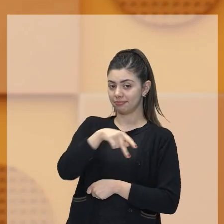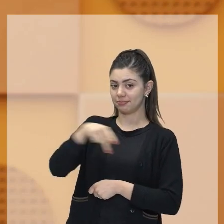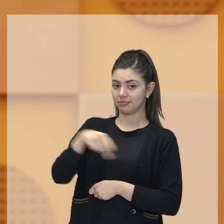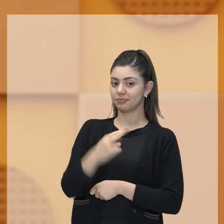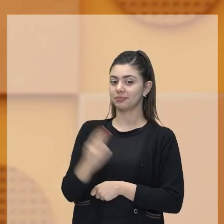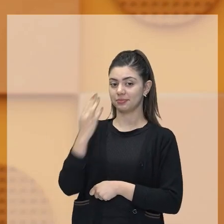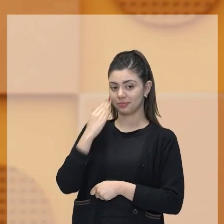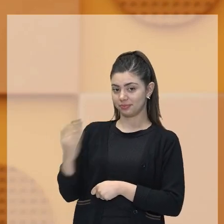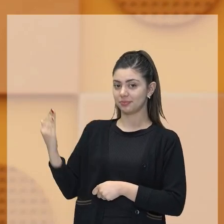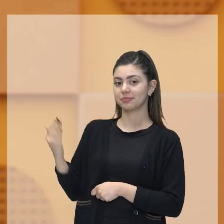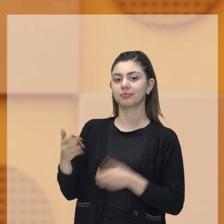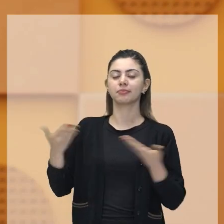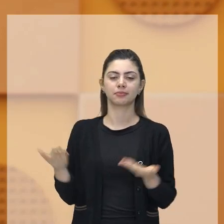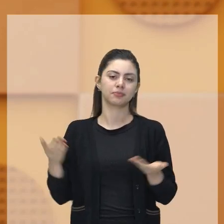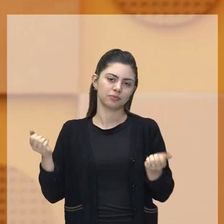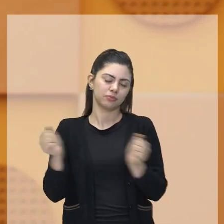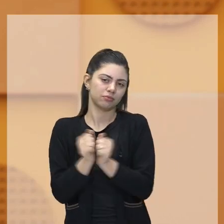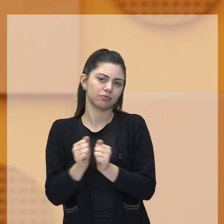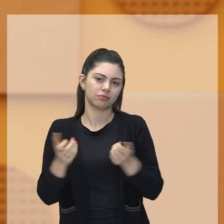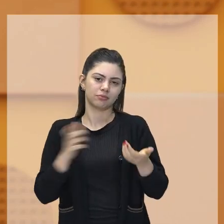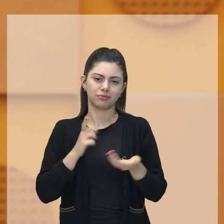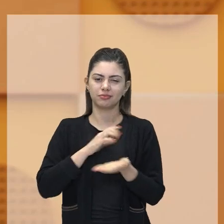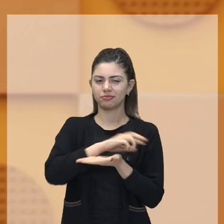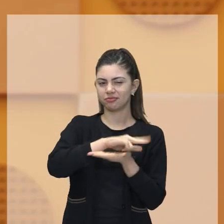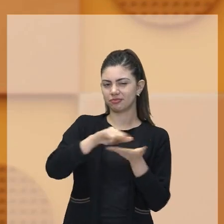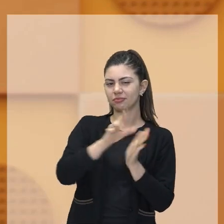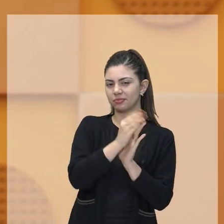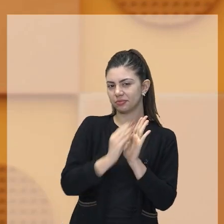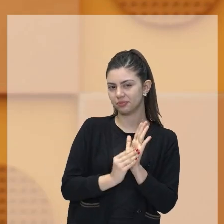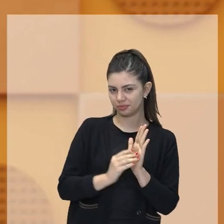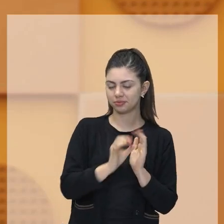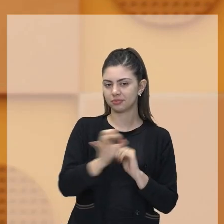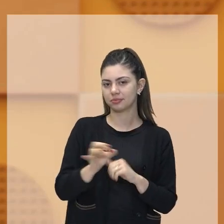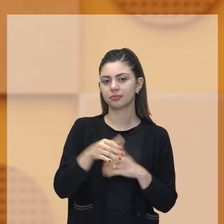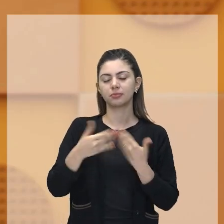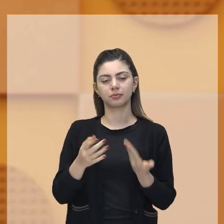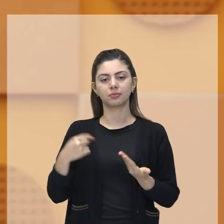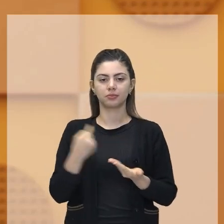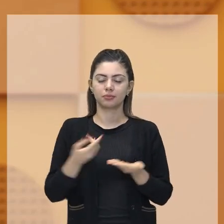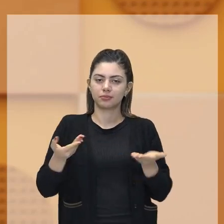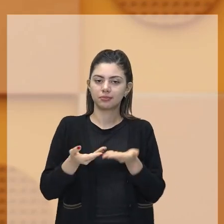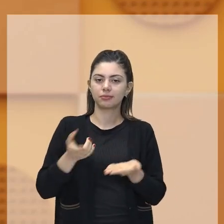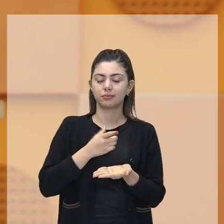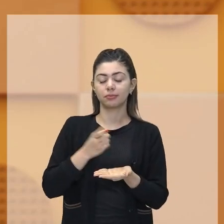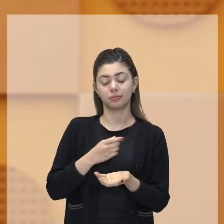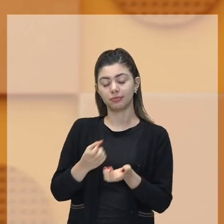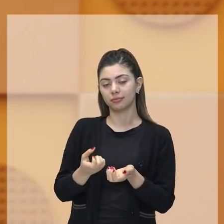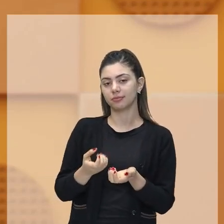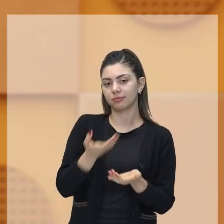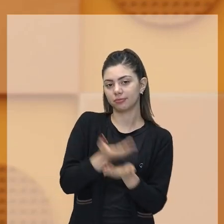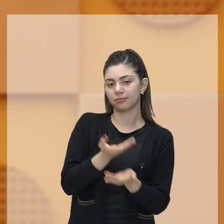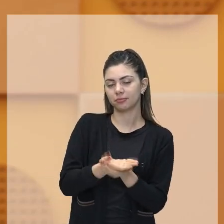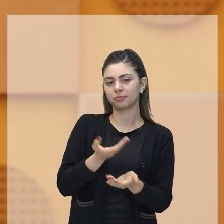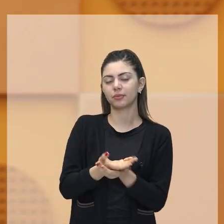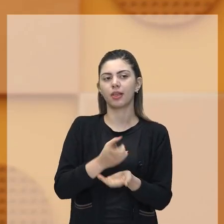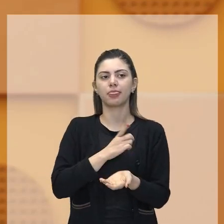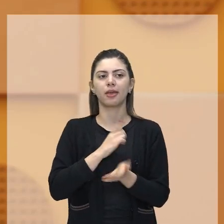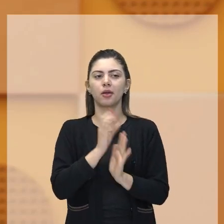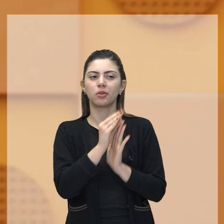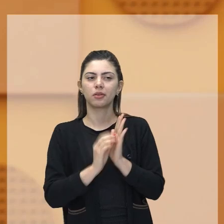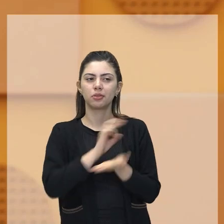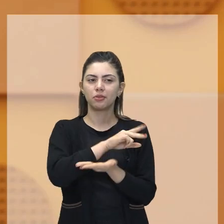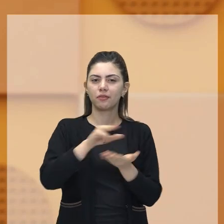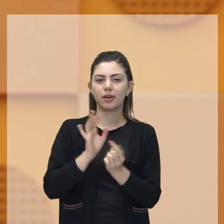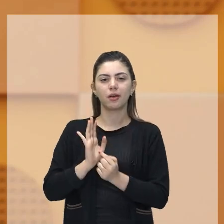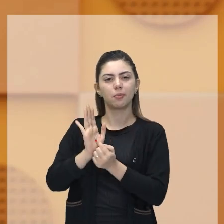Oliveira, juntamente, né, com todos esses conteúdos aí que nós temos nesse nosso conjunto de aulas, trazemos ali, né, para você